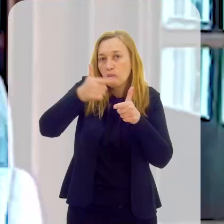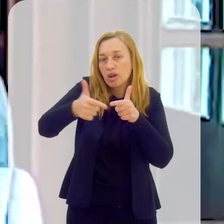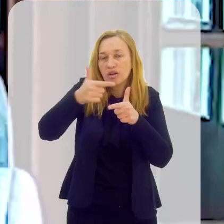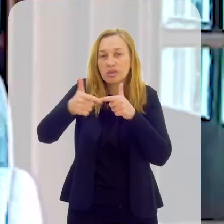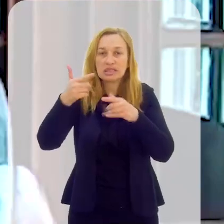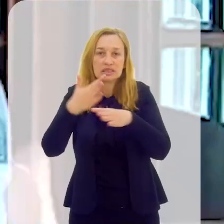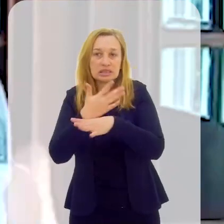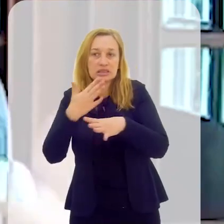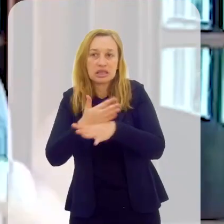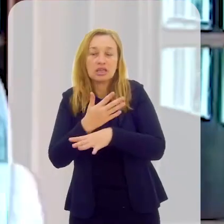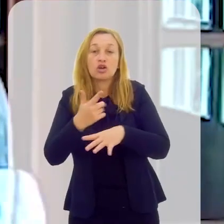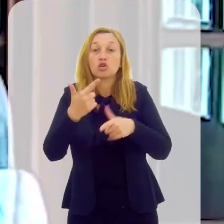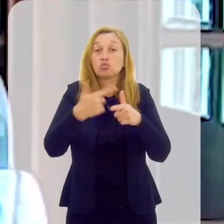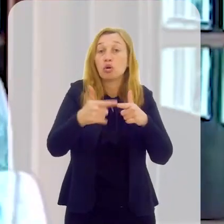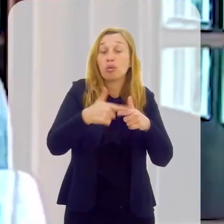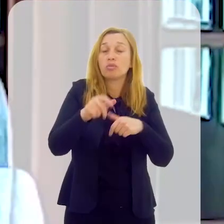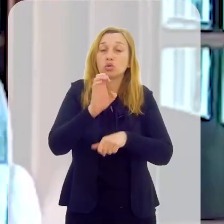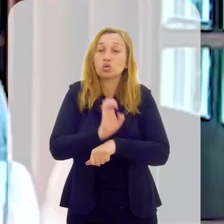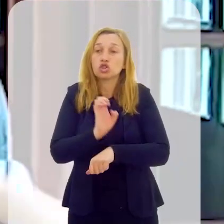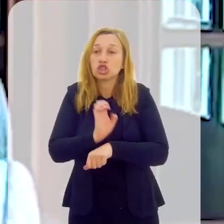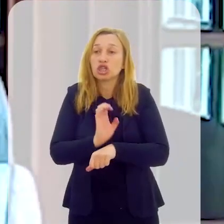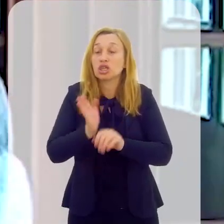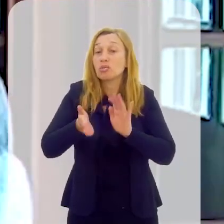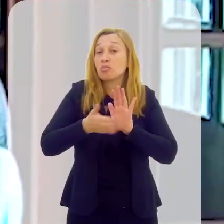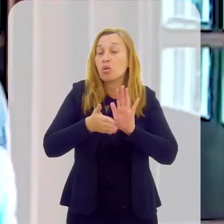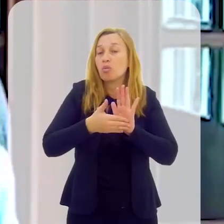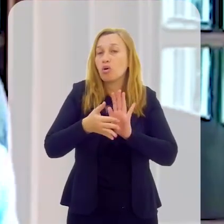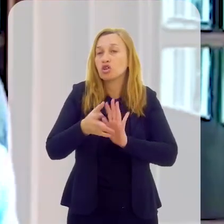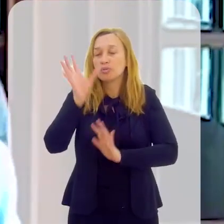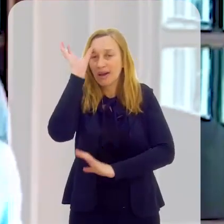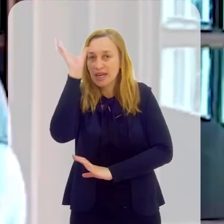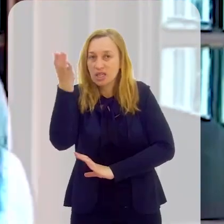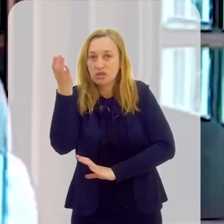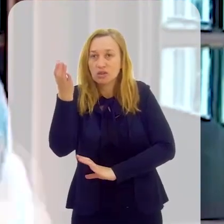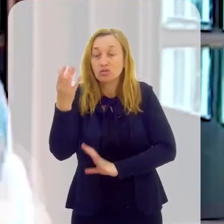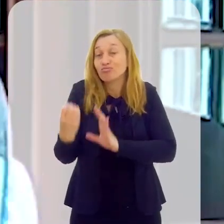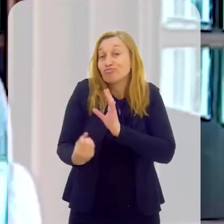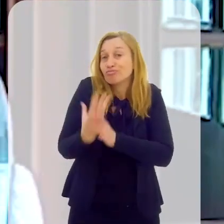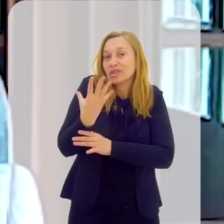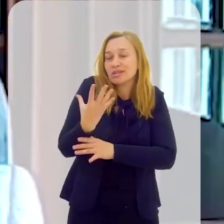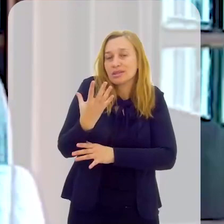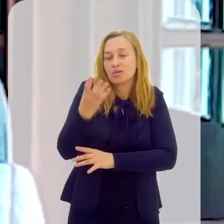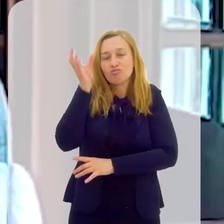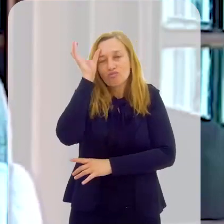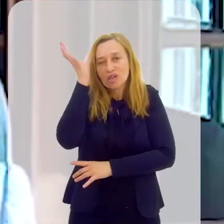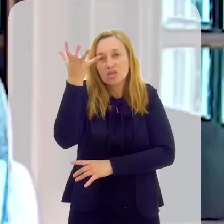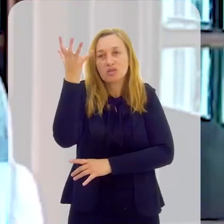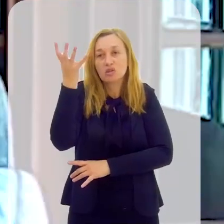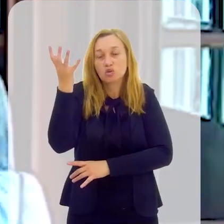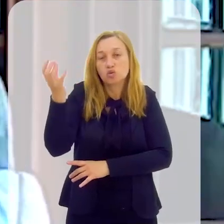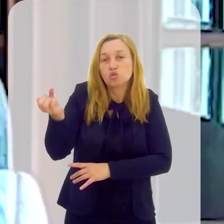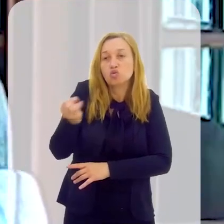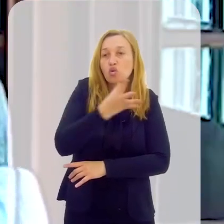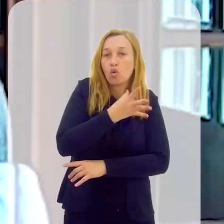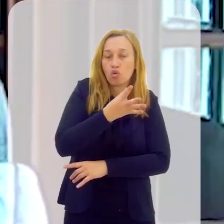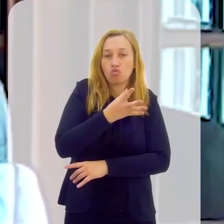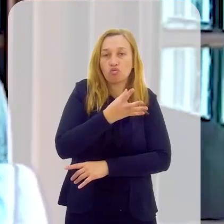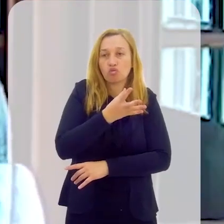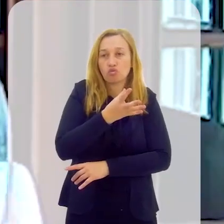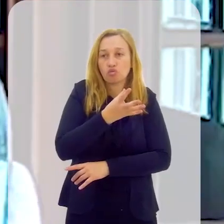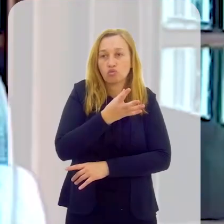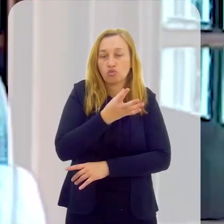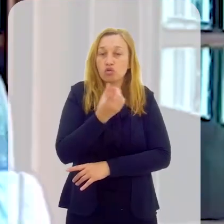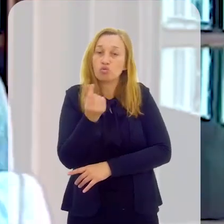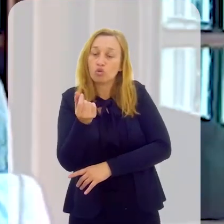pensar os problemas da cidade, os problemas do Estado, e propor soluções criativas,